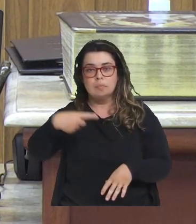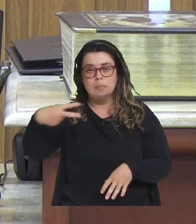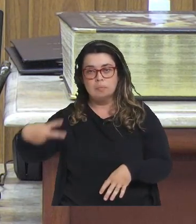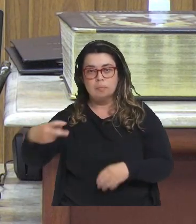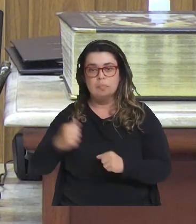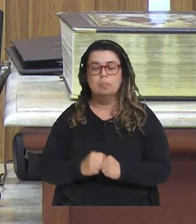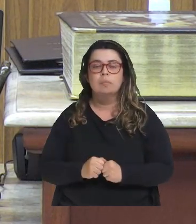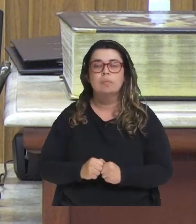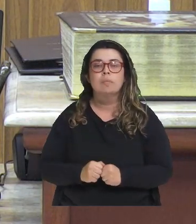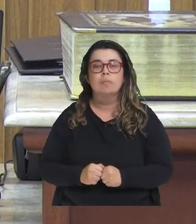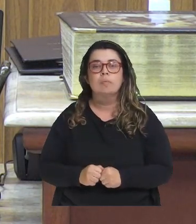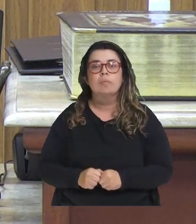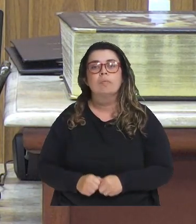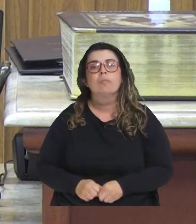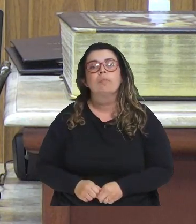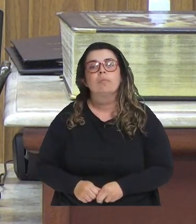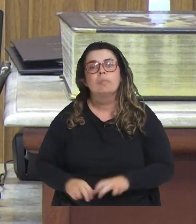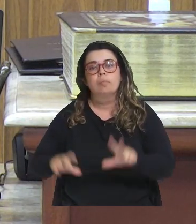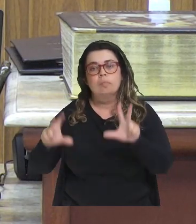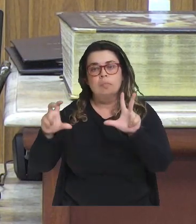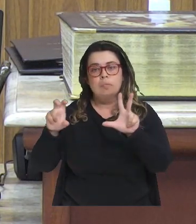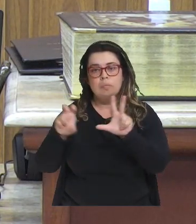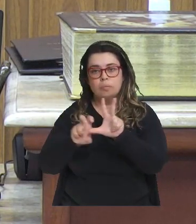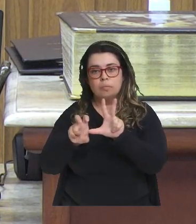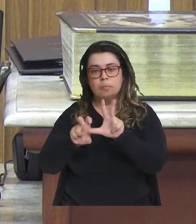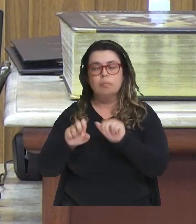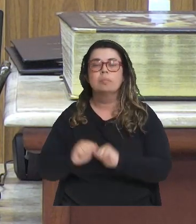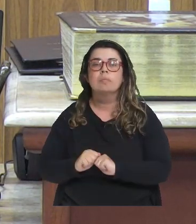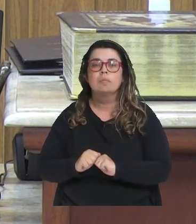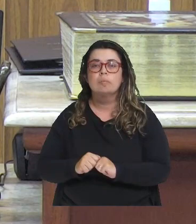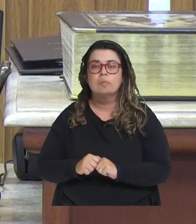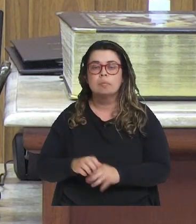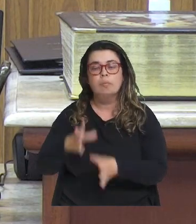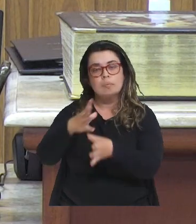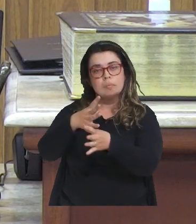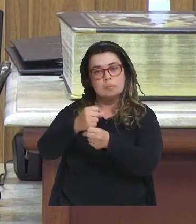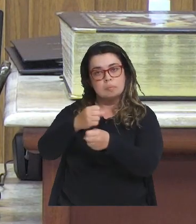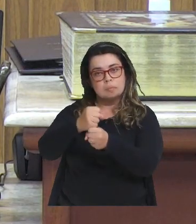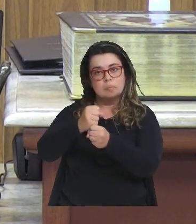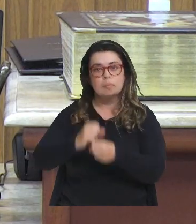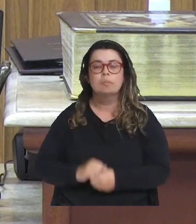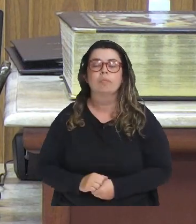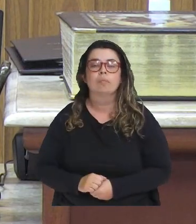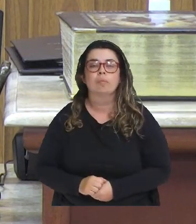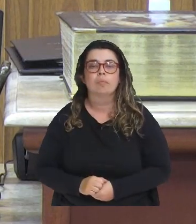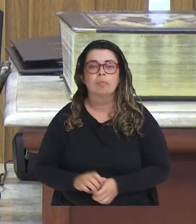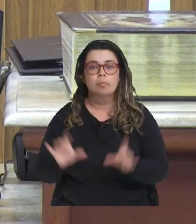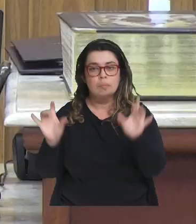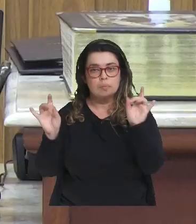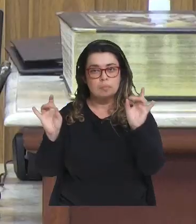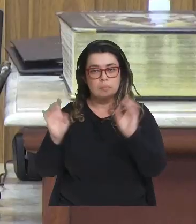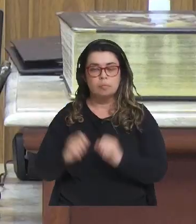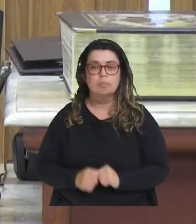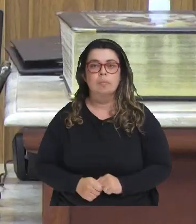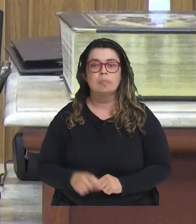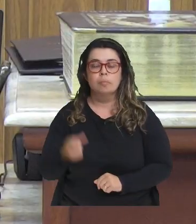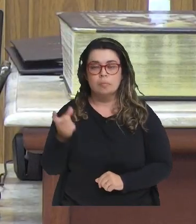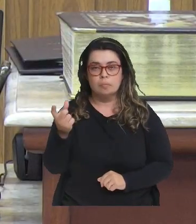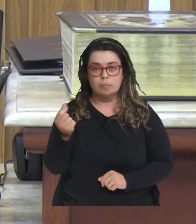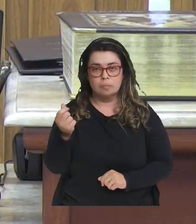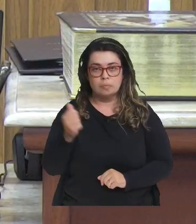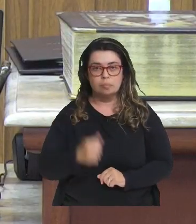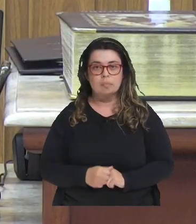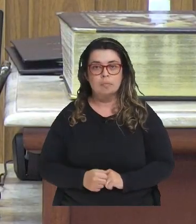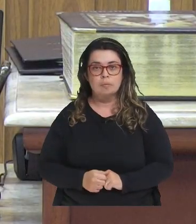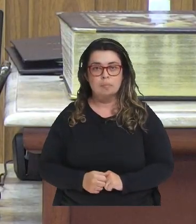212/2022 do Poder Executivo dispõe sobre a abertura de crédito adicional especial para os fins que especifica, no valor de